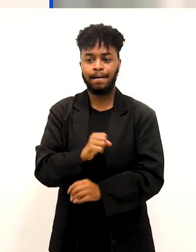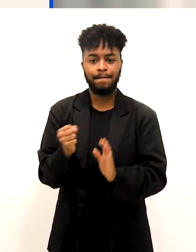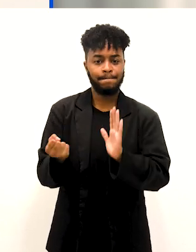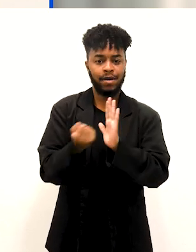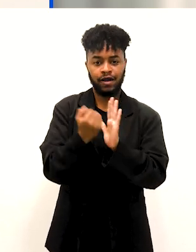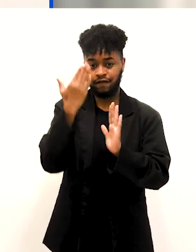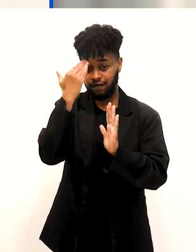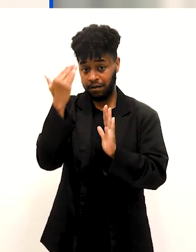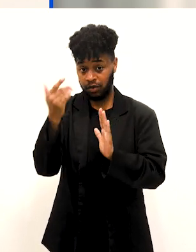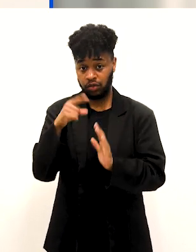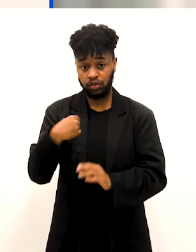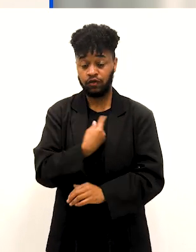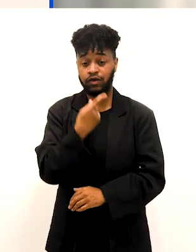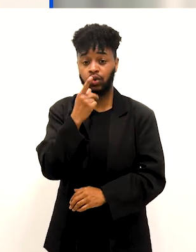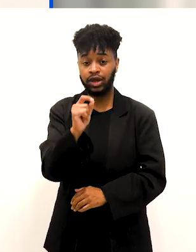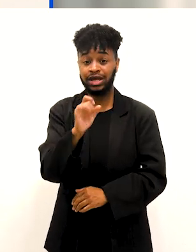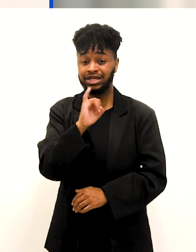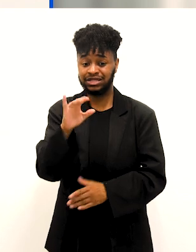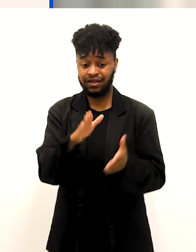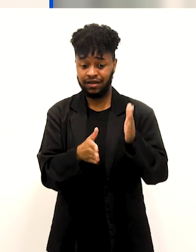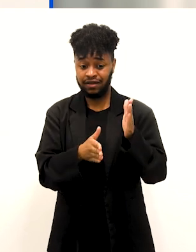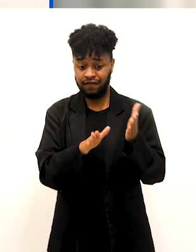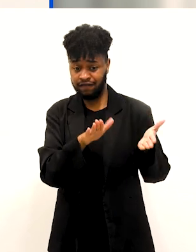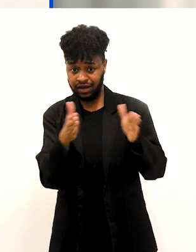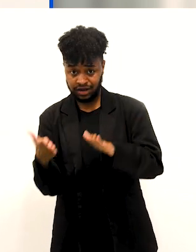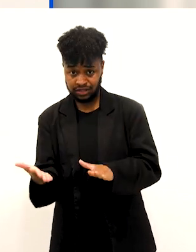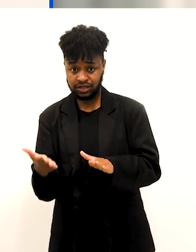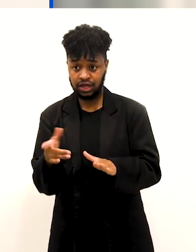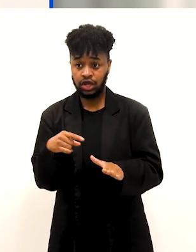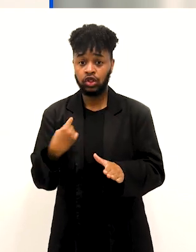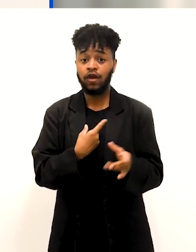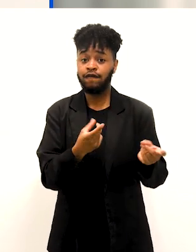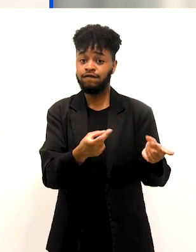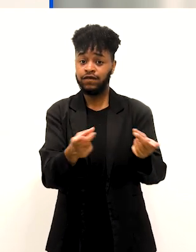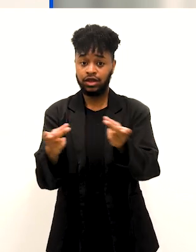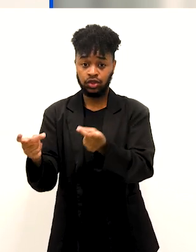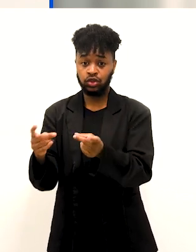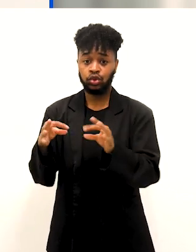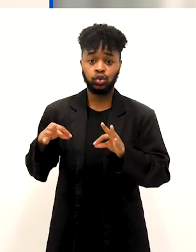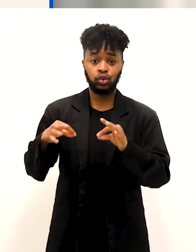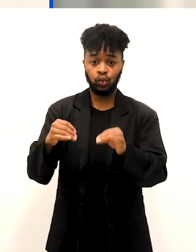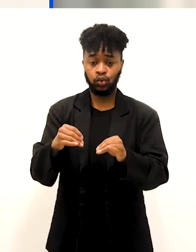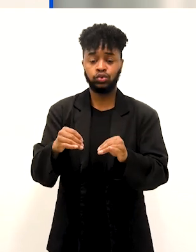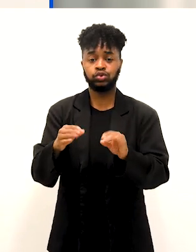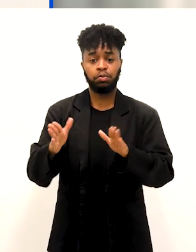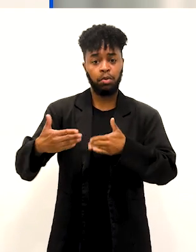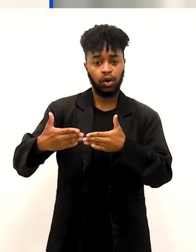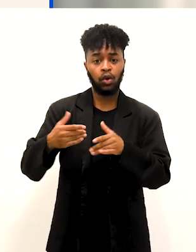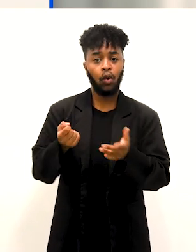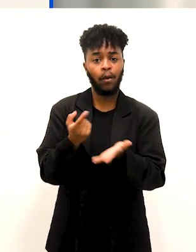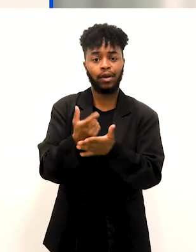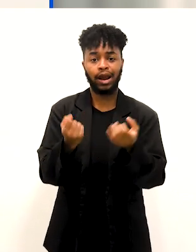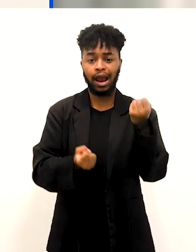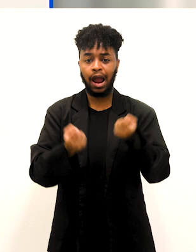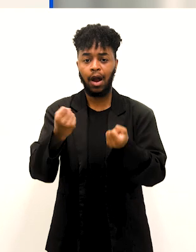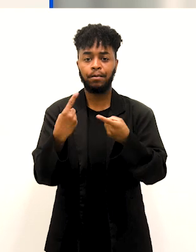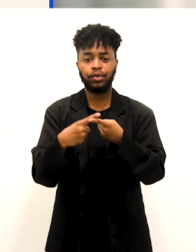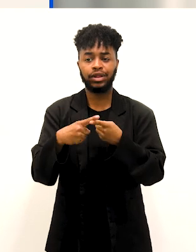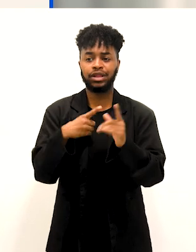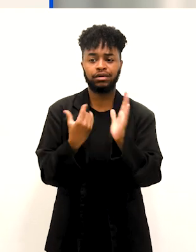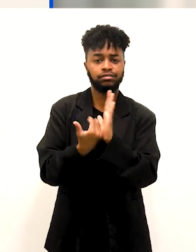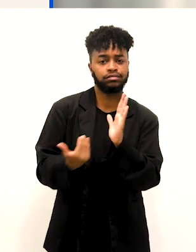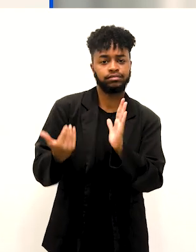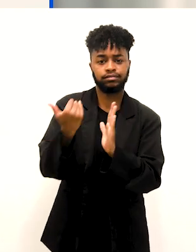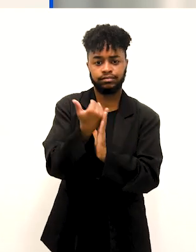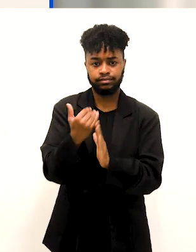famosa, né? A gente disse que quando ela partir para o outro lado, né? Quando ela falecer, a gente vai vender as Tupperware e comprar um carro. Porque é muito,